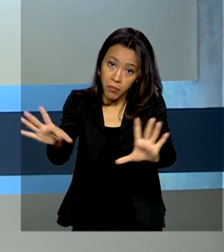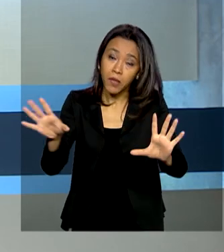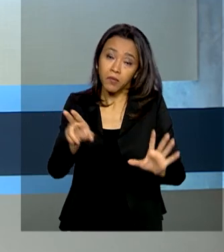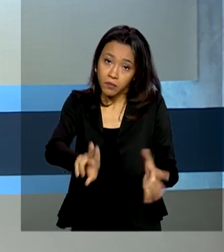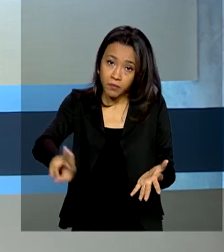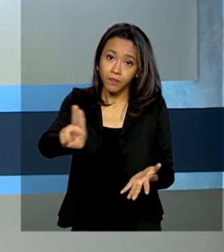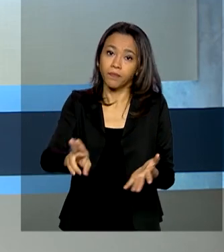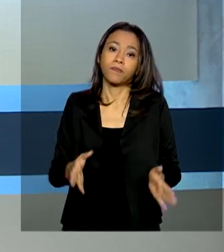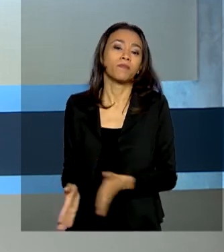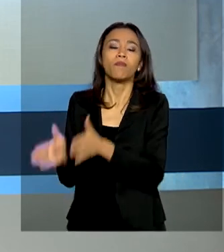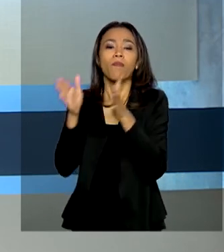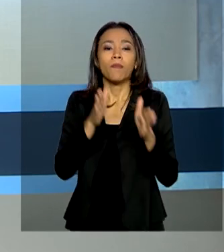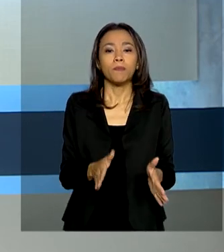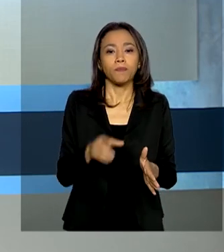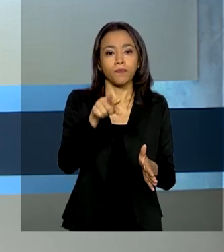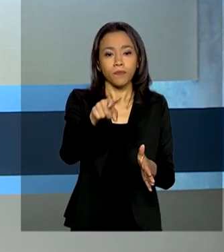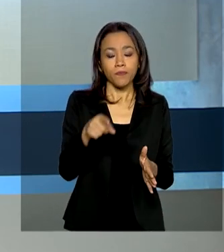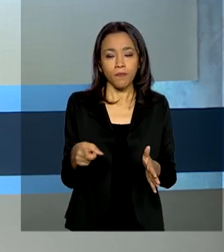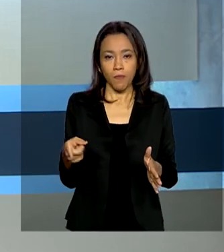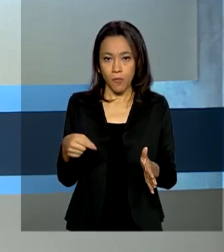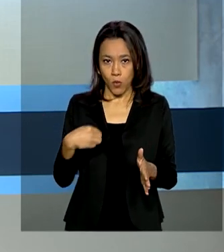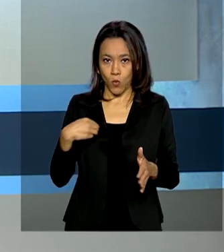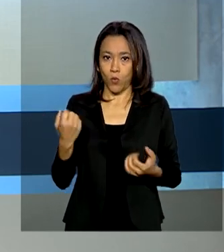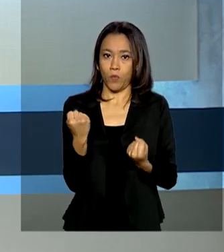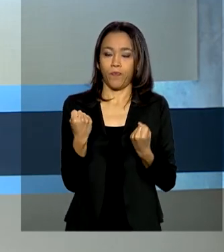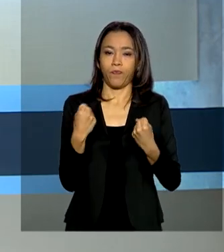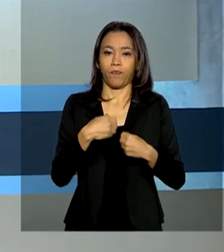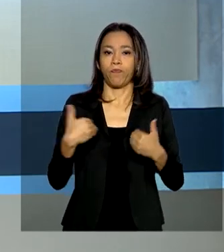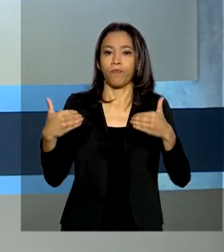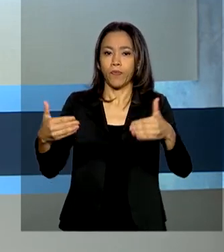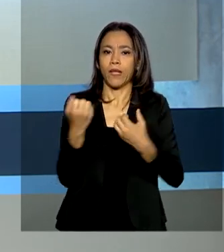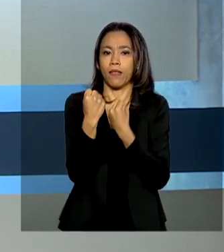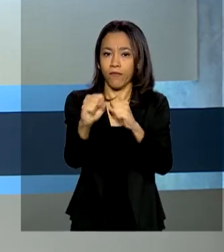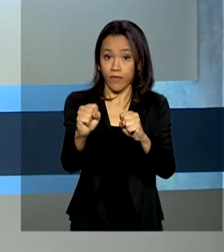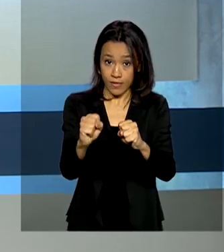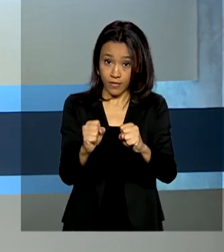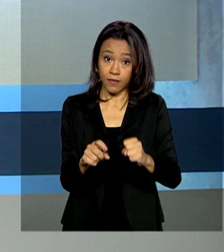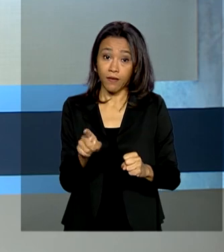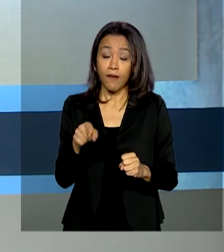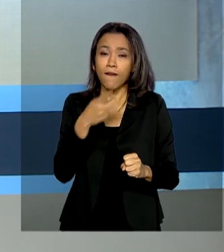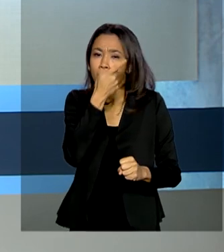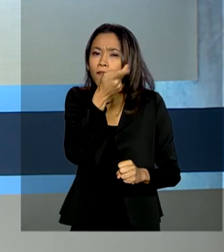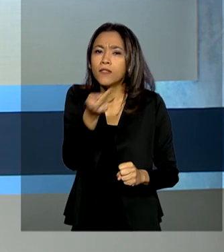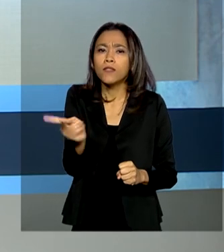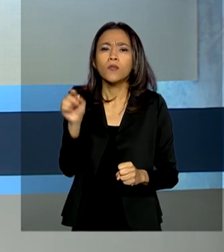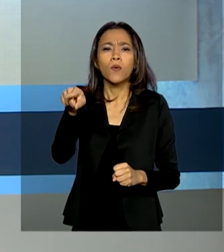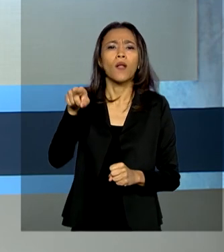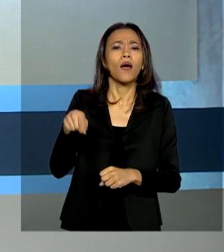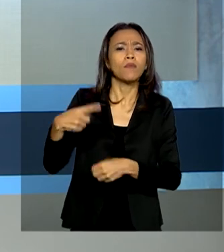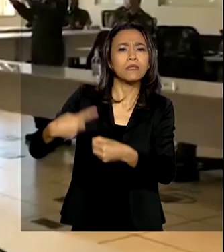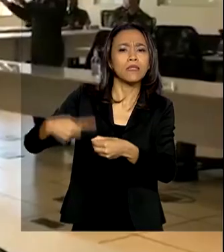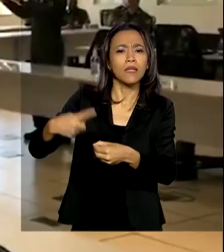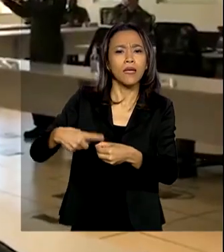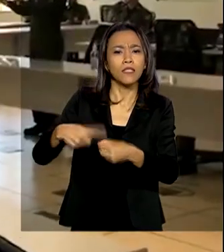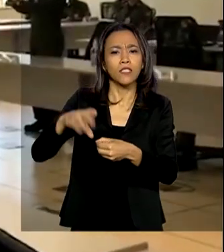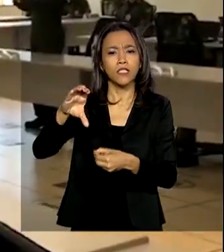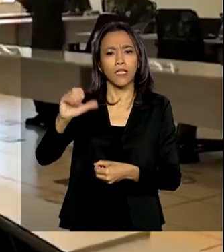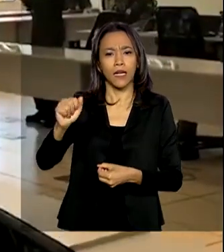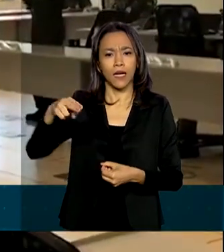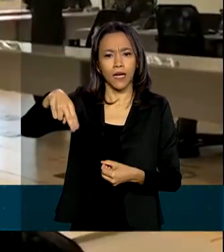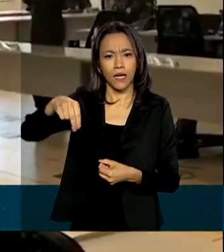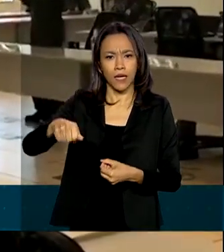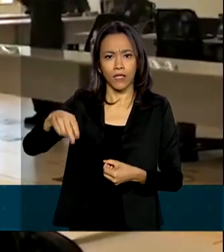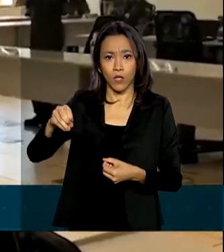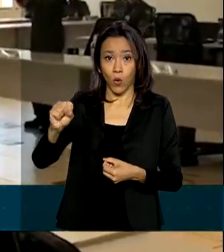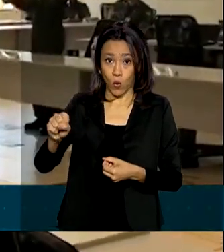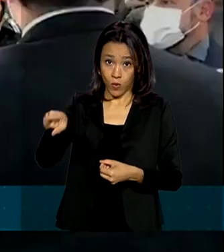O ministro da Defesa, Fernando Azevedo e Silva, visitou nesta quinta-feira, na cidade gaúcha de Canoas, o Comando Conjunto